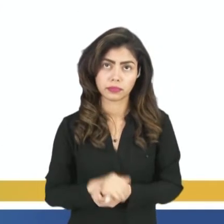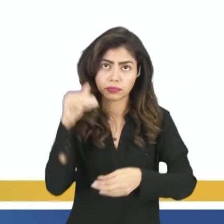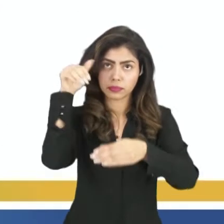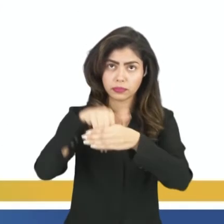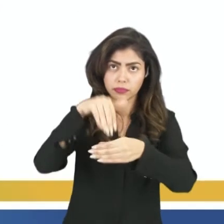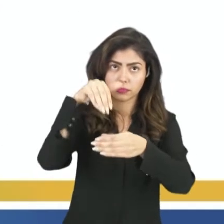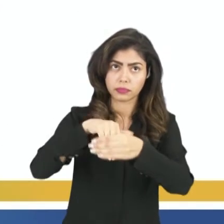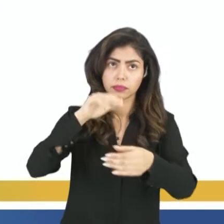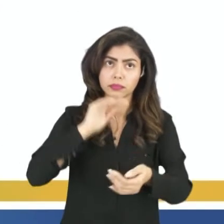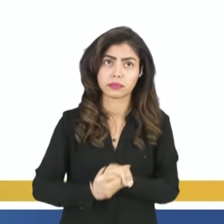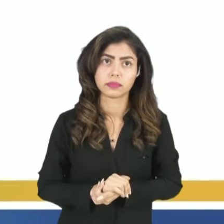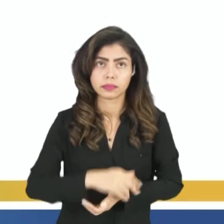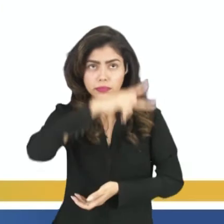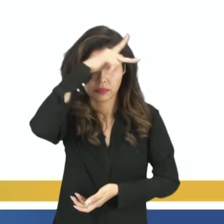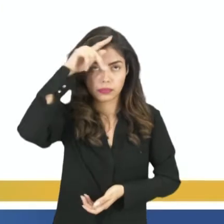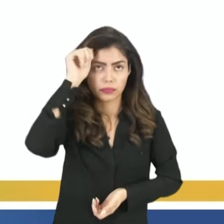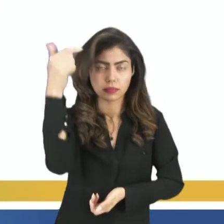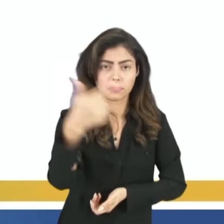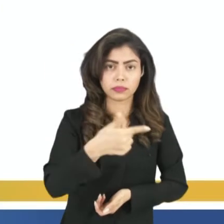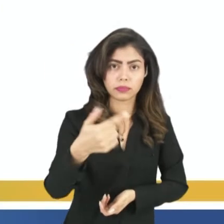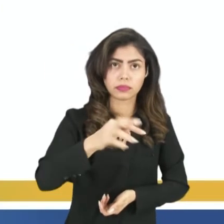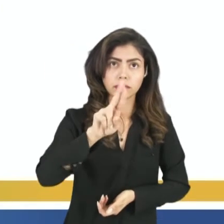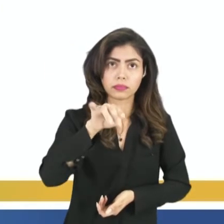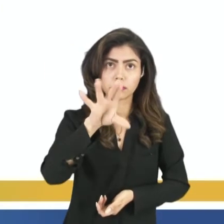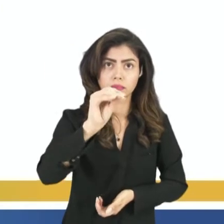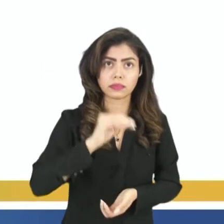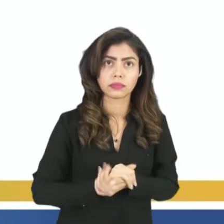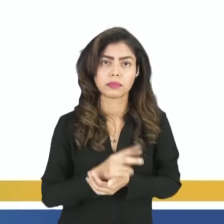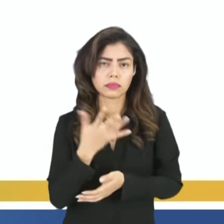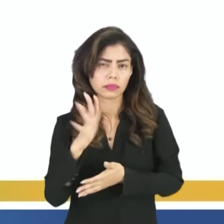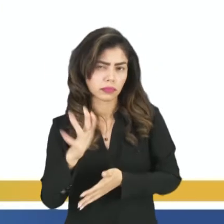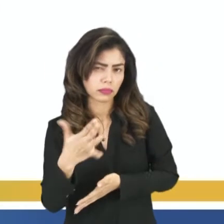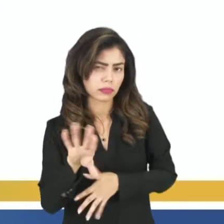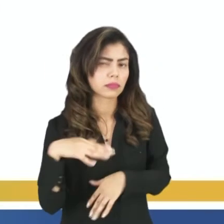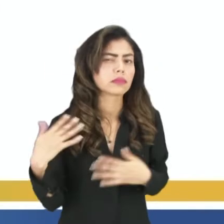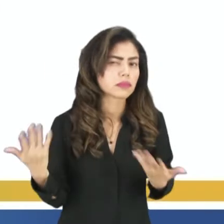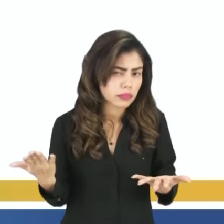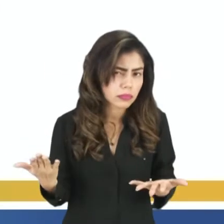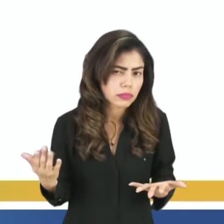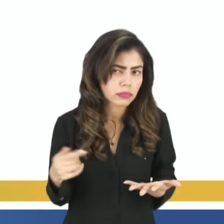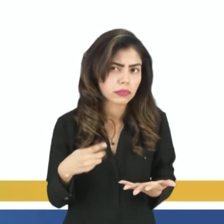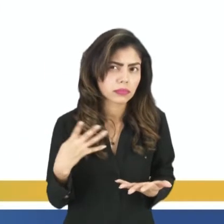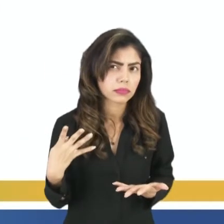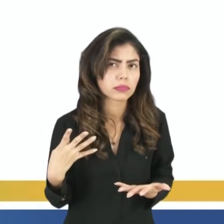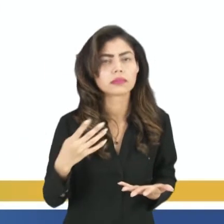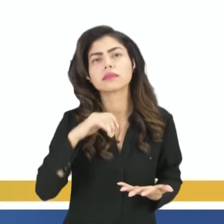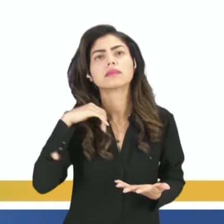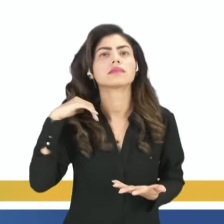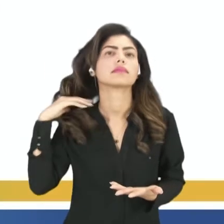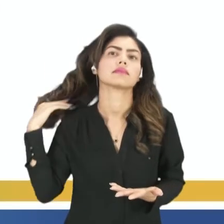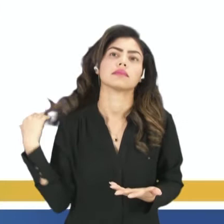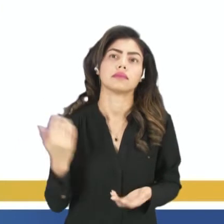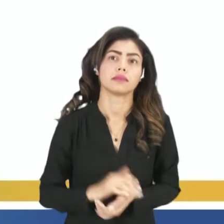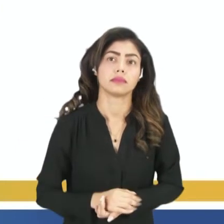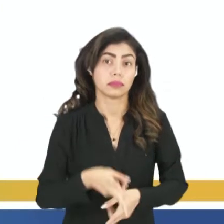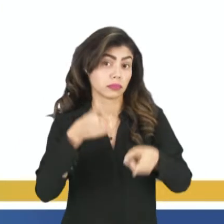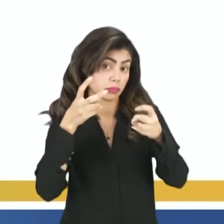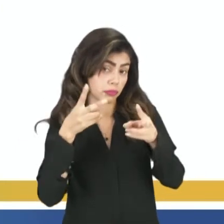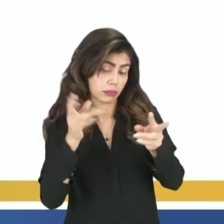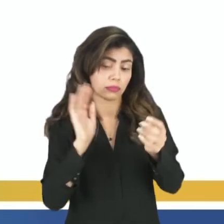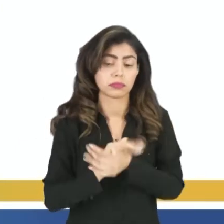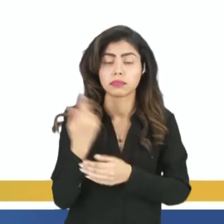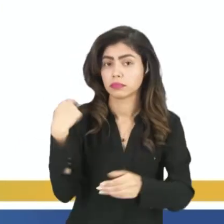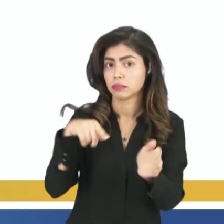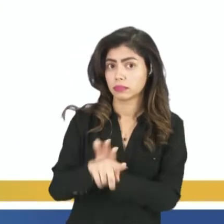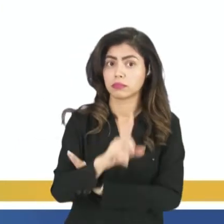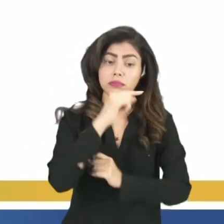relativa de eleição dos prefeitos no segundo turno foi de aproximadamente quanto? Perceba que nesta questão do